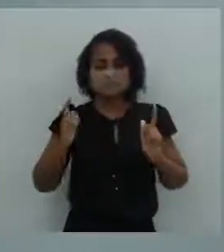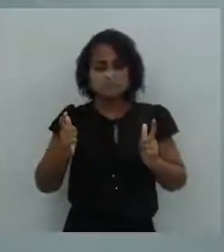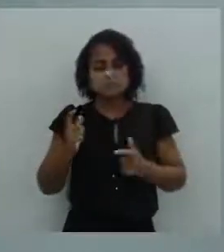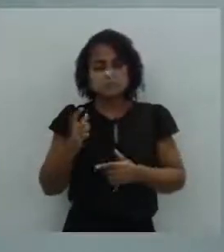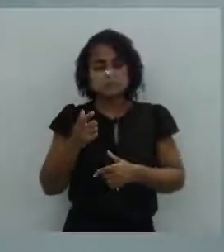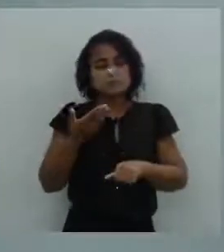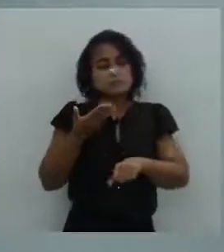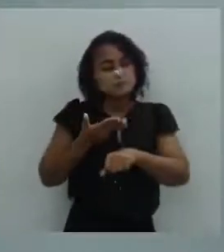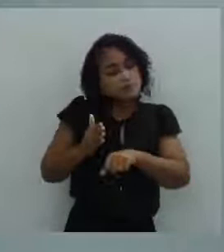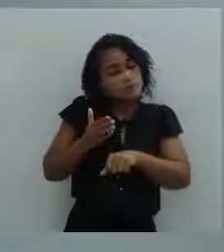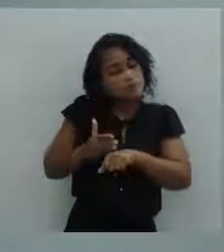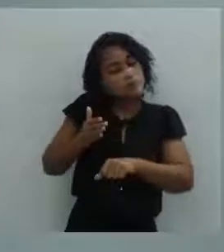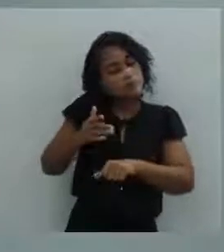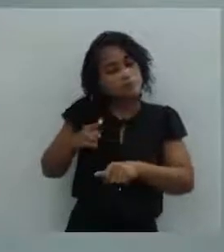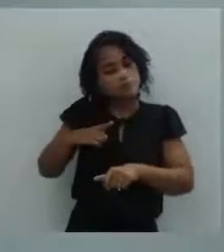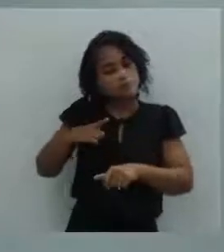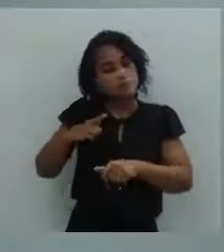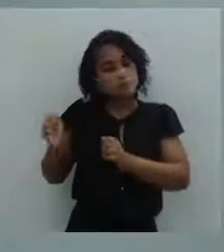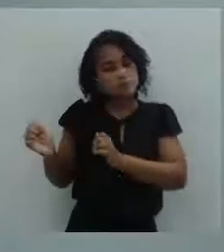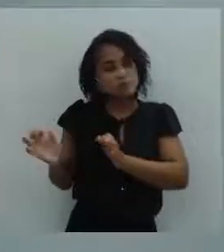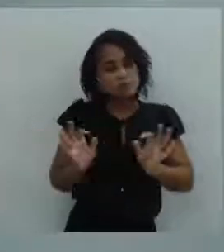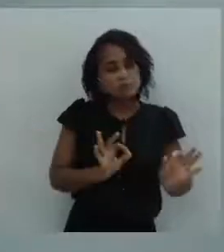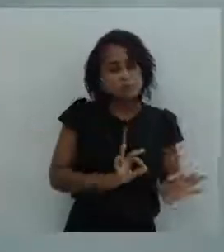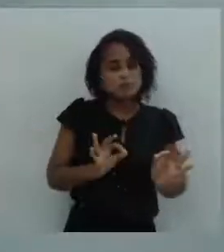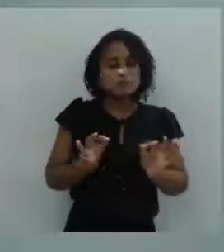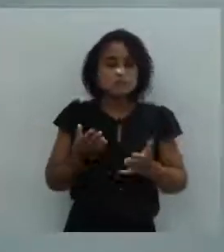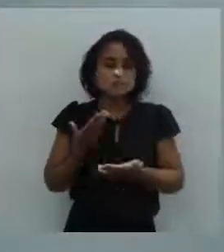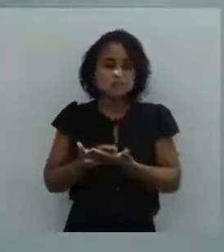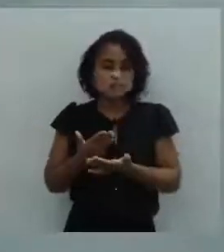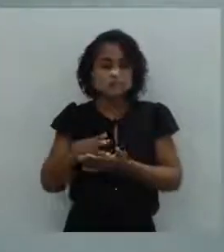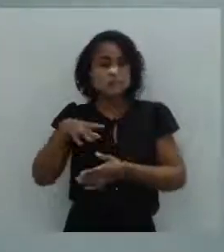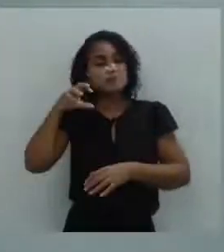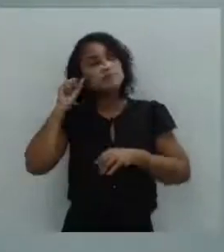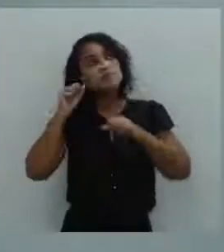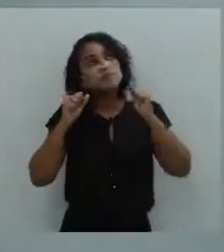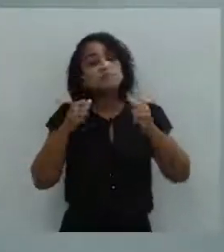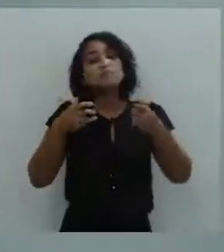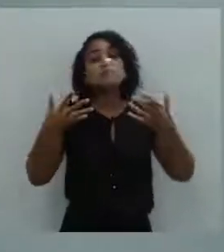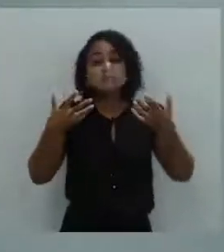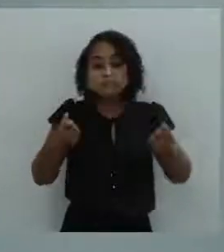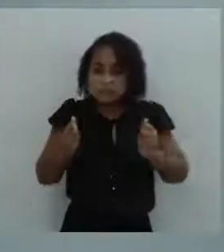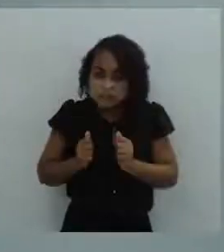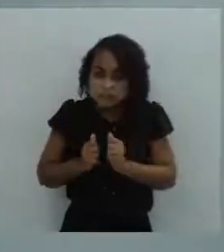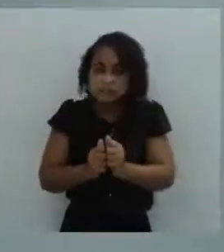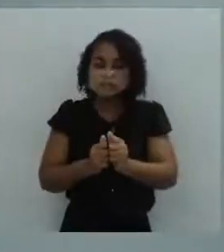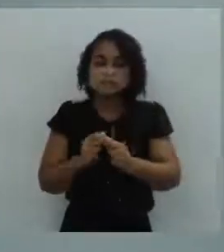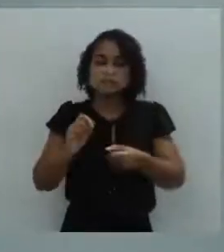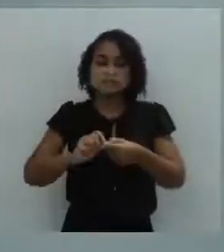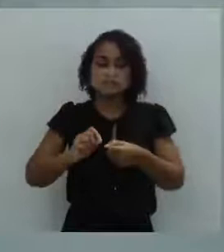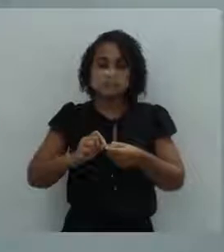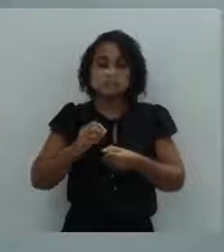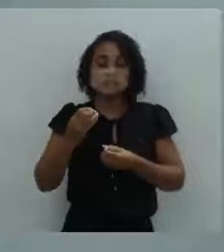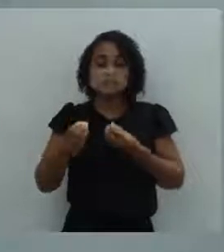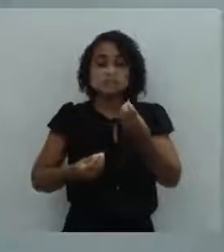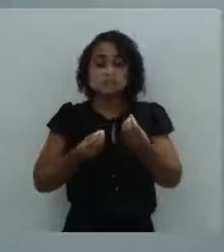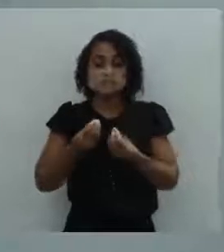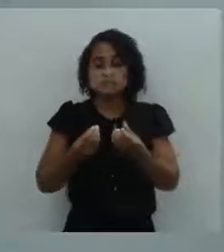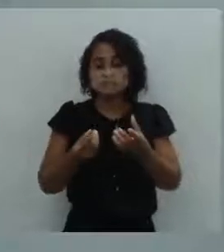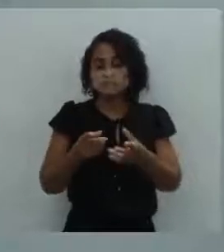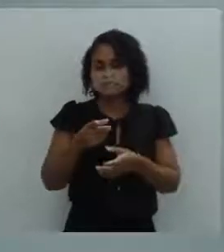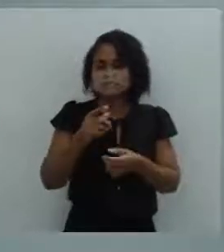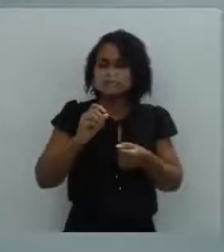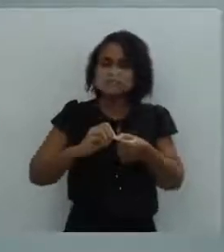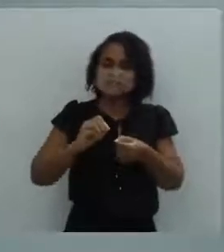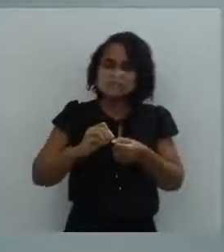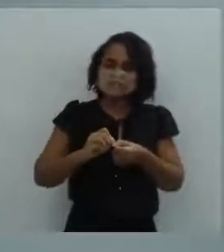Vamos trabalhar durante essa aula, tá? Não é só ficar ouvindo, vamos produzir também. Como é que eu posso, então,